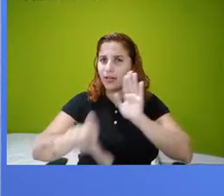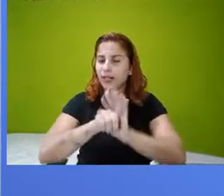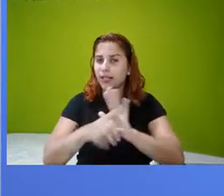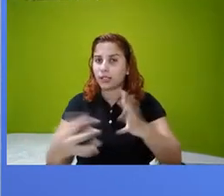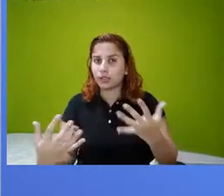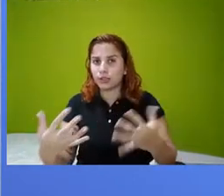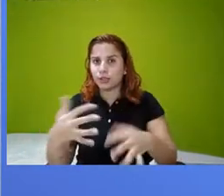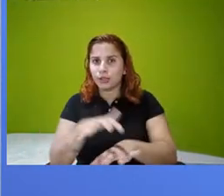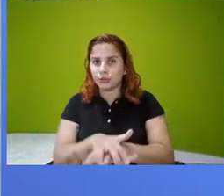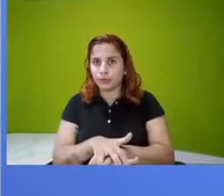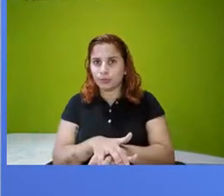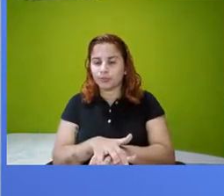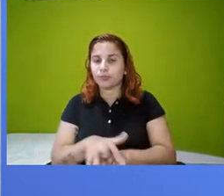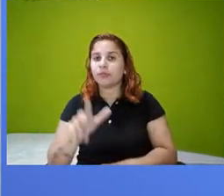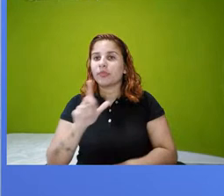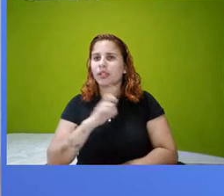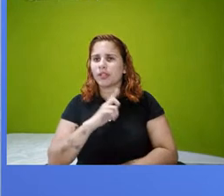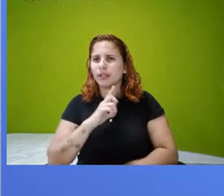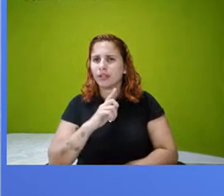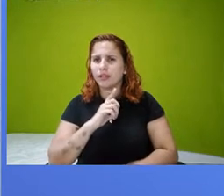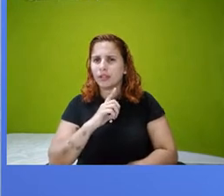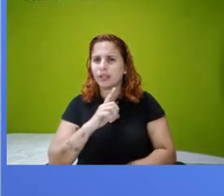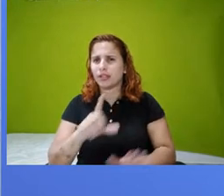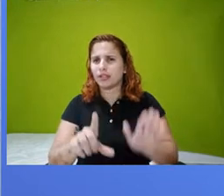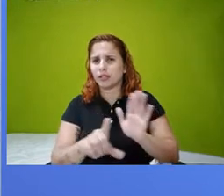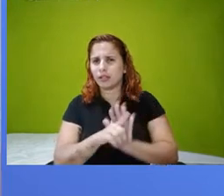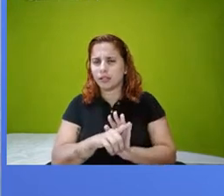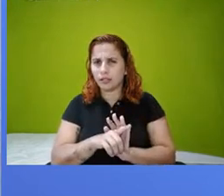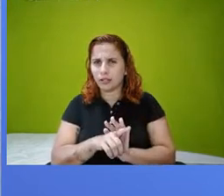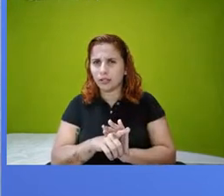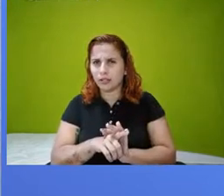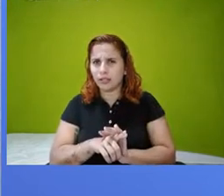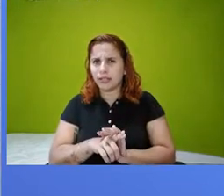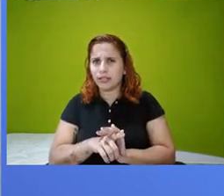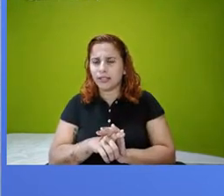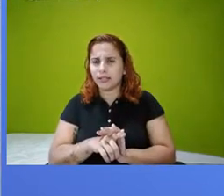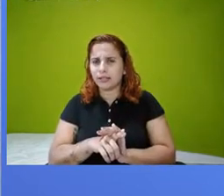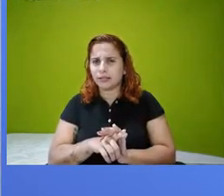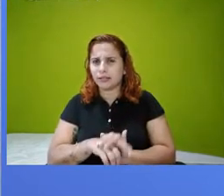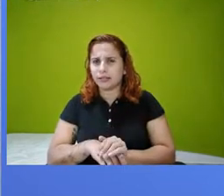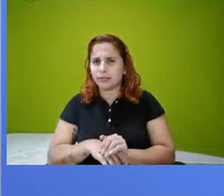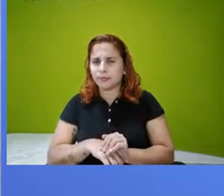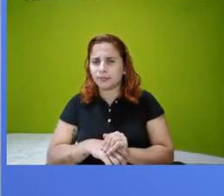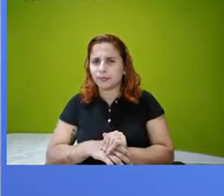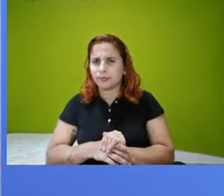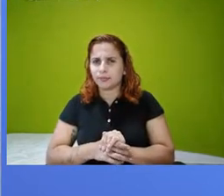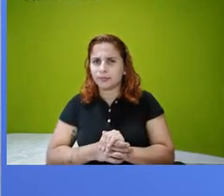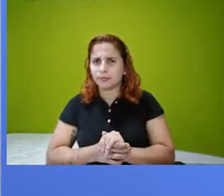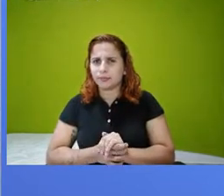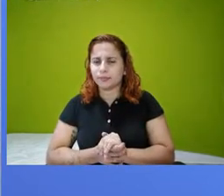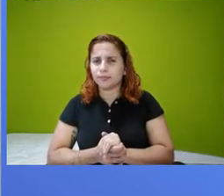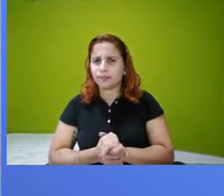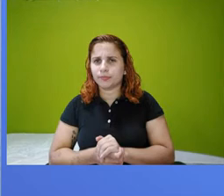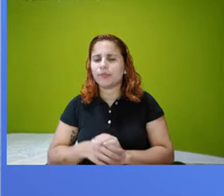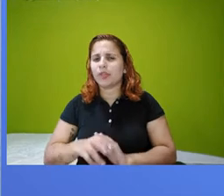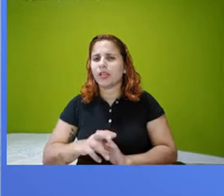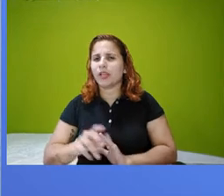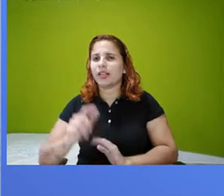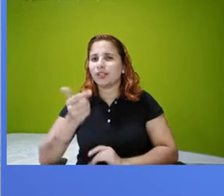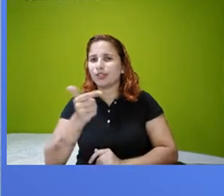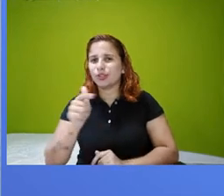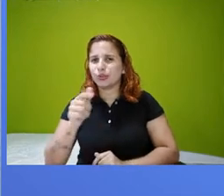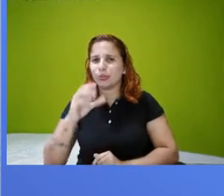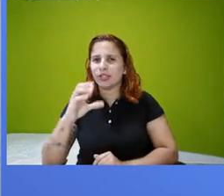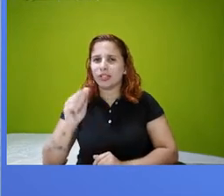O decreto 8725 de 2016, repetindo aqui para o Carlos, que pediu para